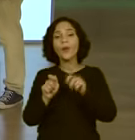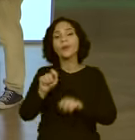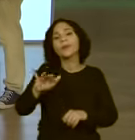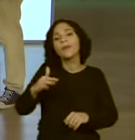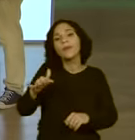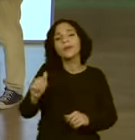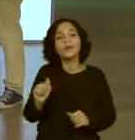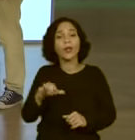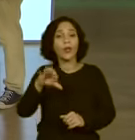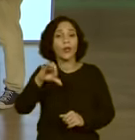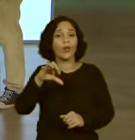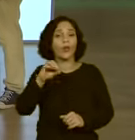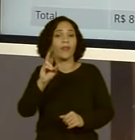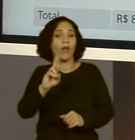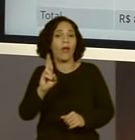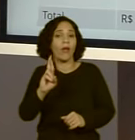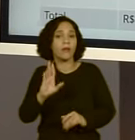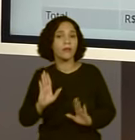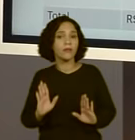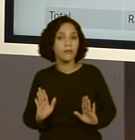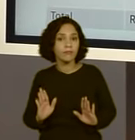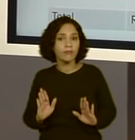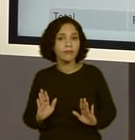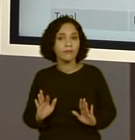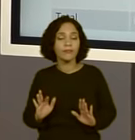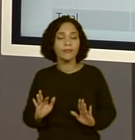economia, então, de R$90